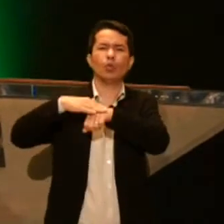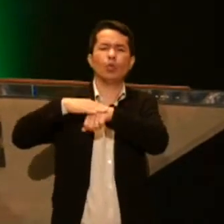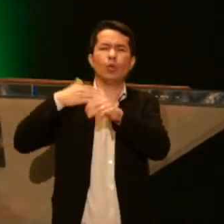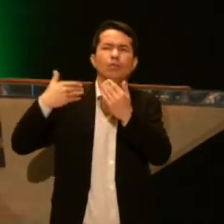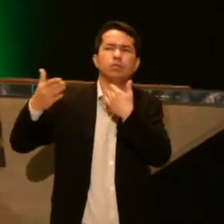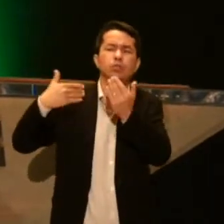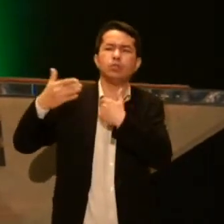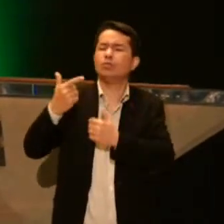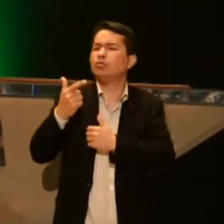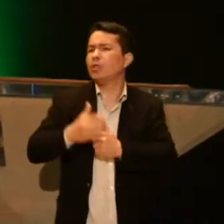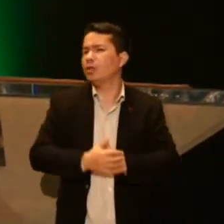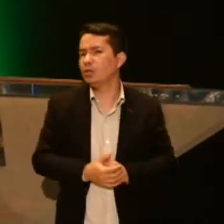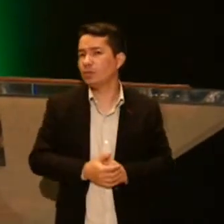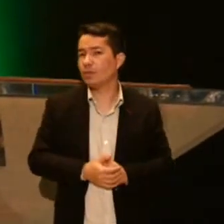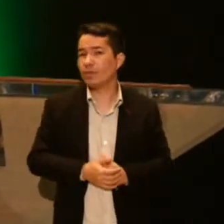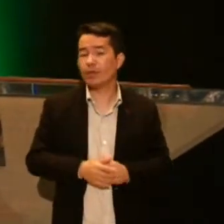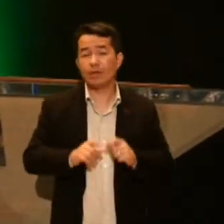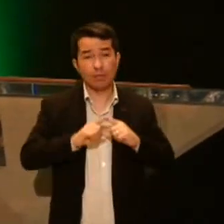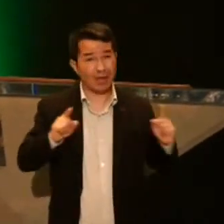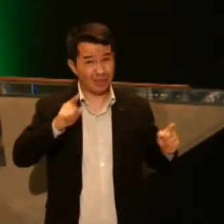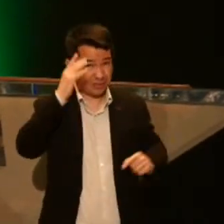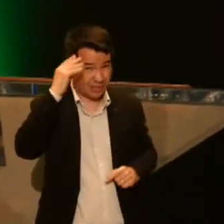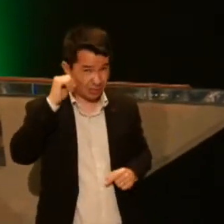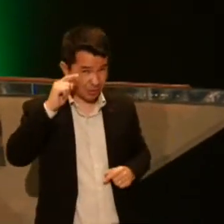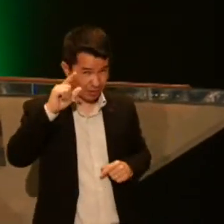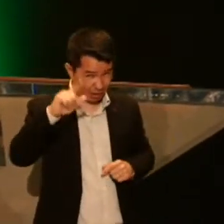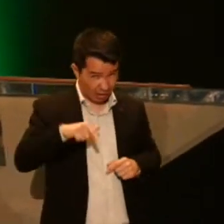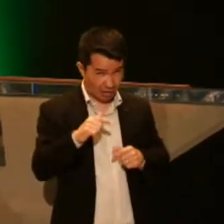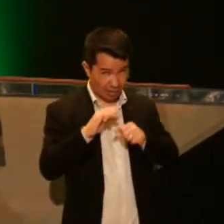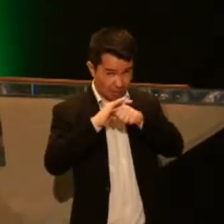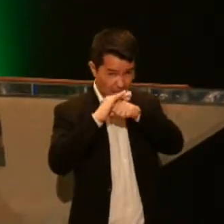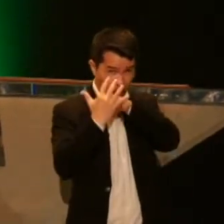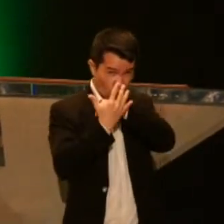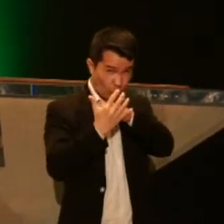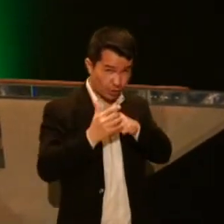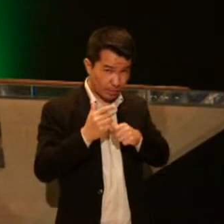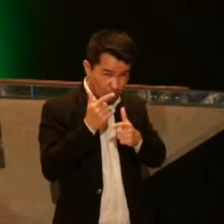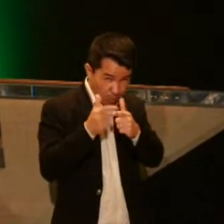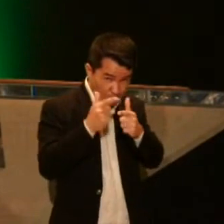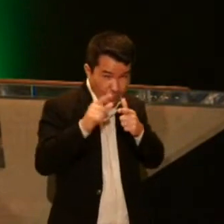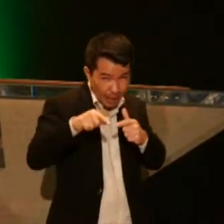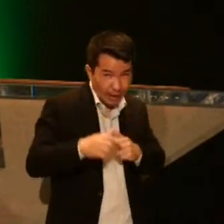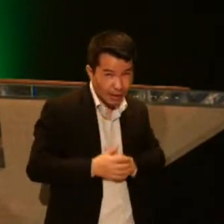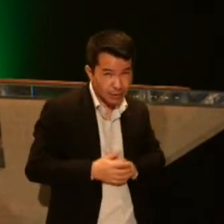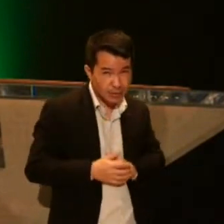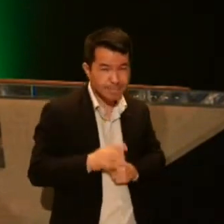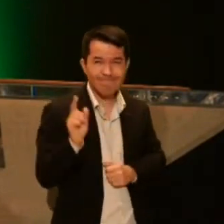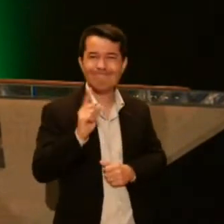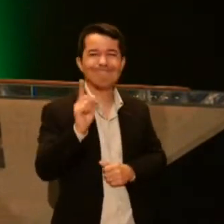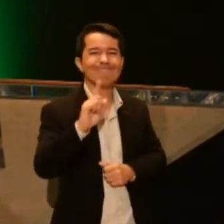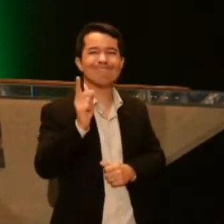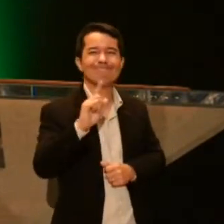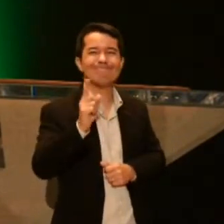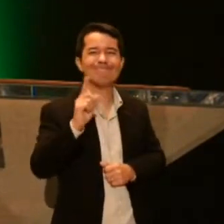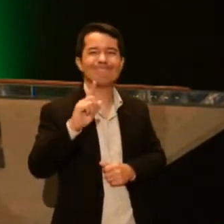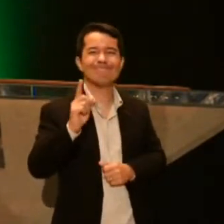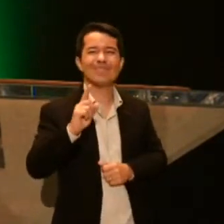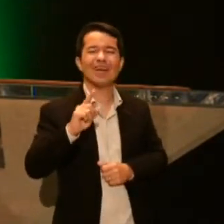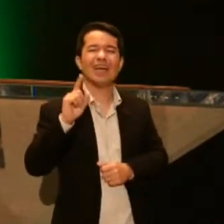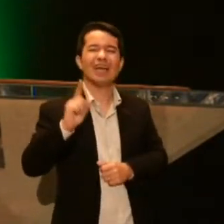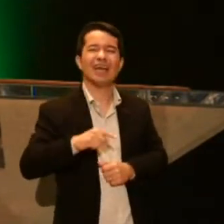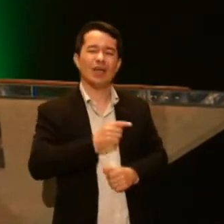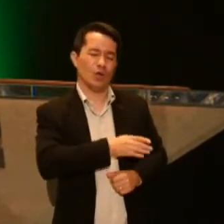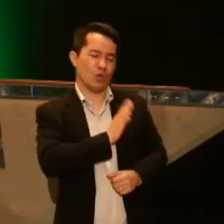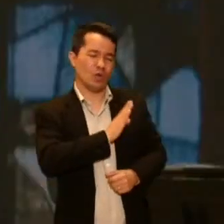uma pandemia. O problema é que falta-nos humildade para